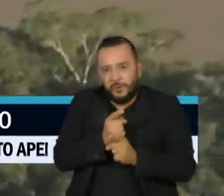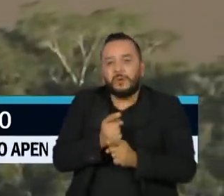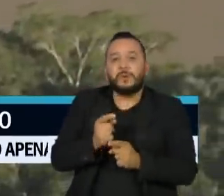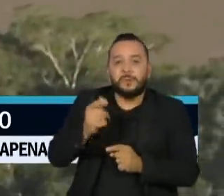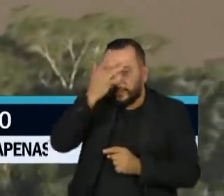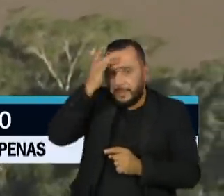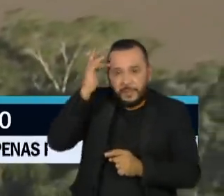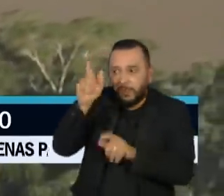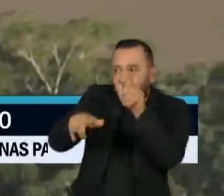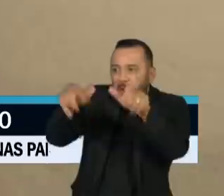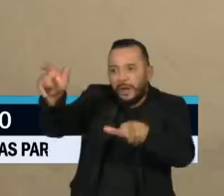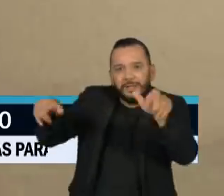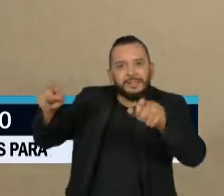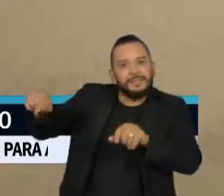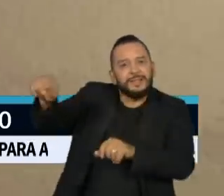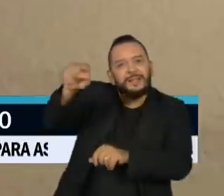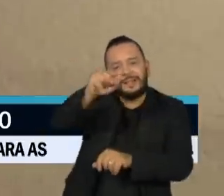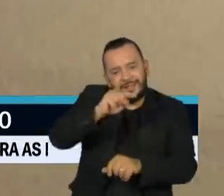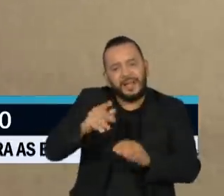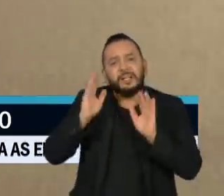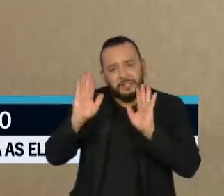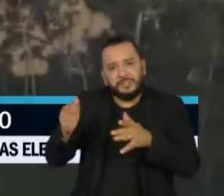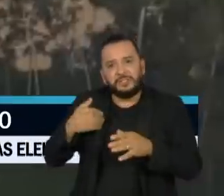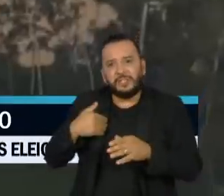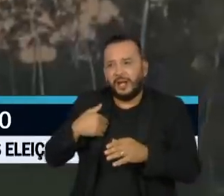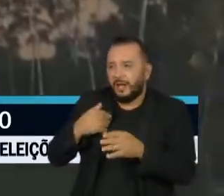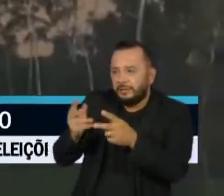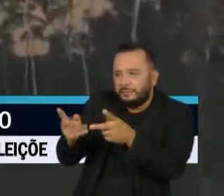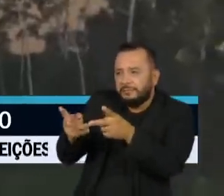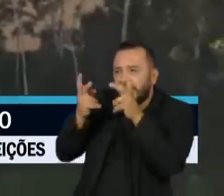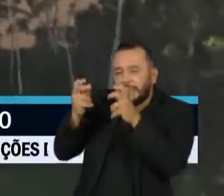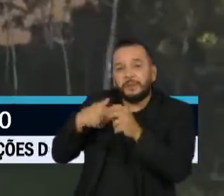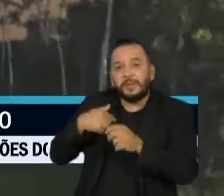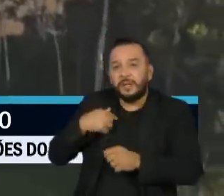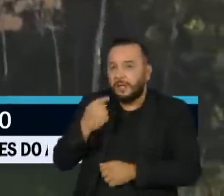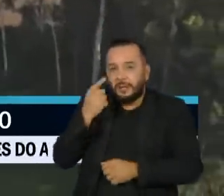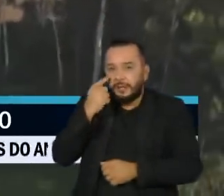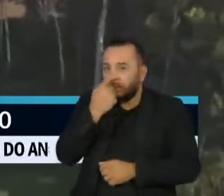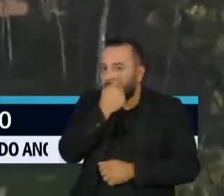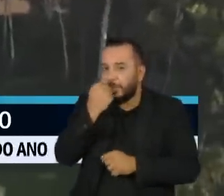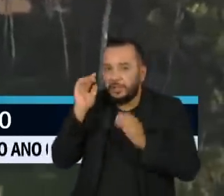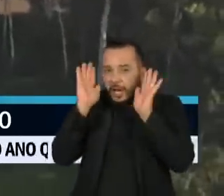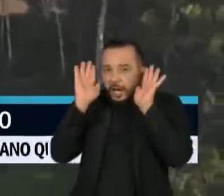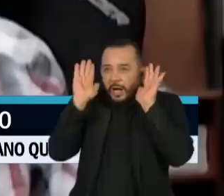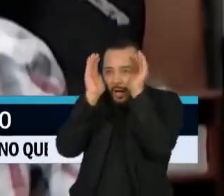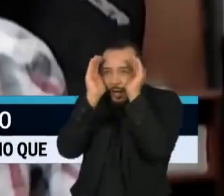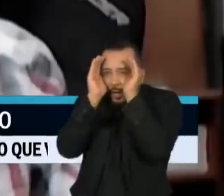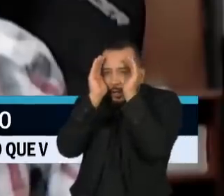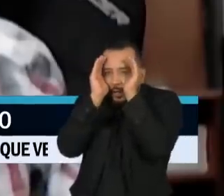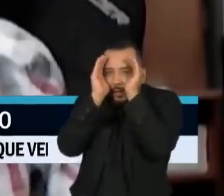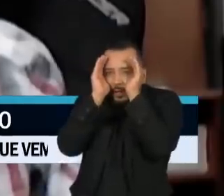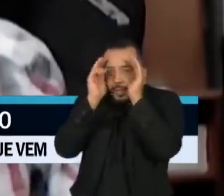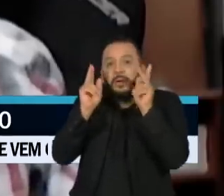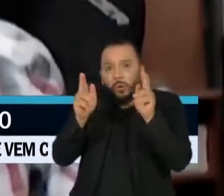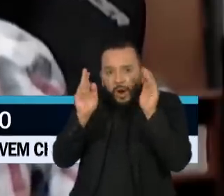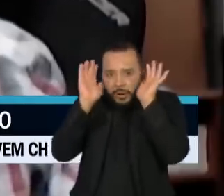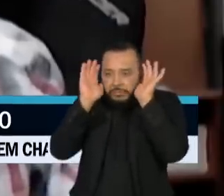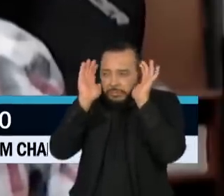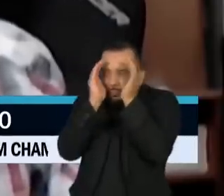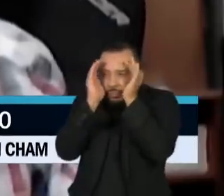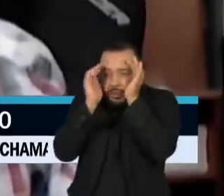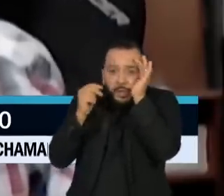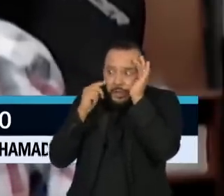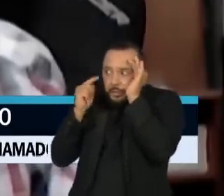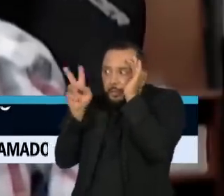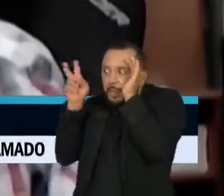que tem e que fica estreitando a visão lateral da pessoa. Uhum. Então, é uma coisa que é perigoso. E